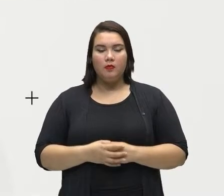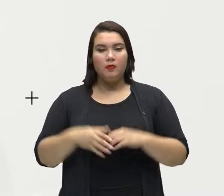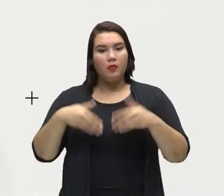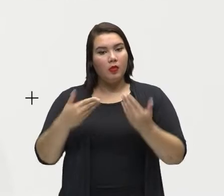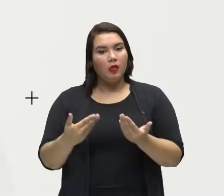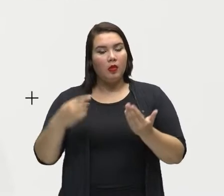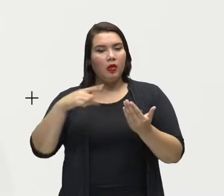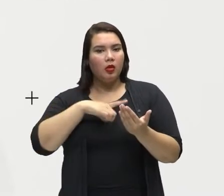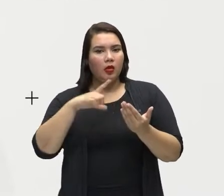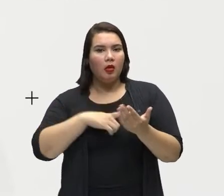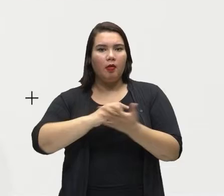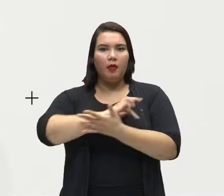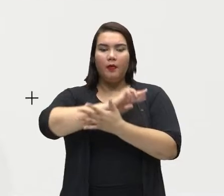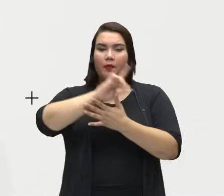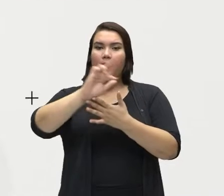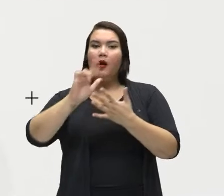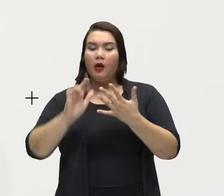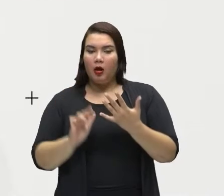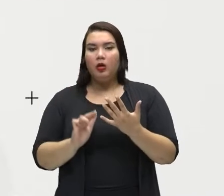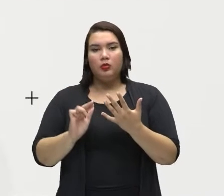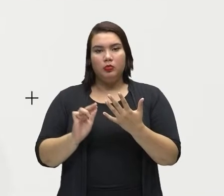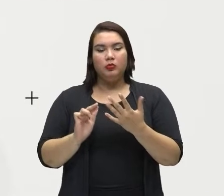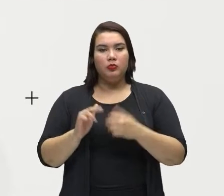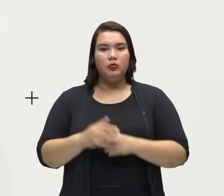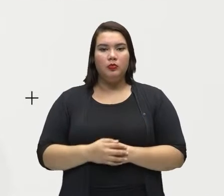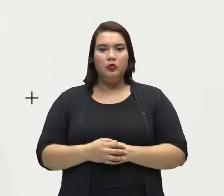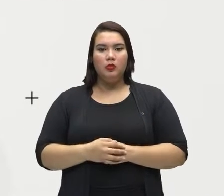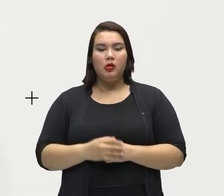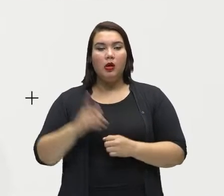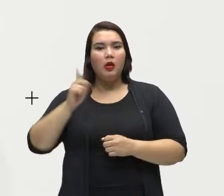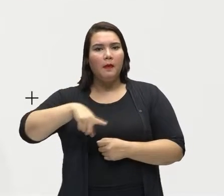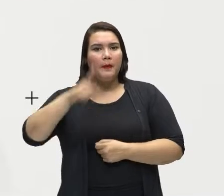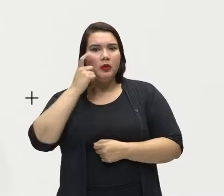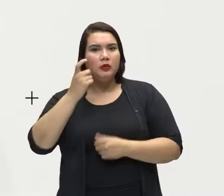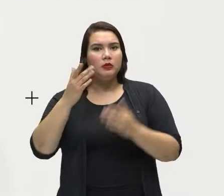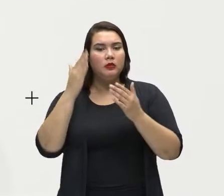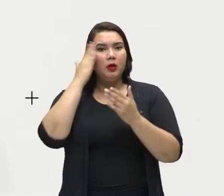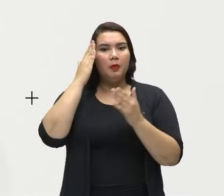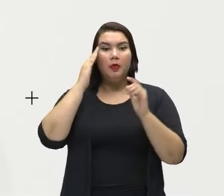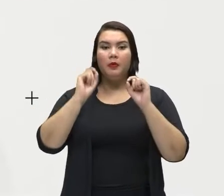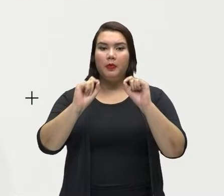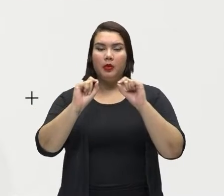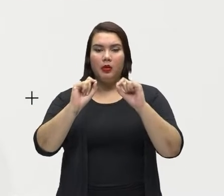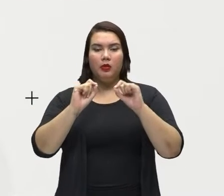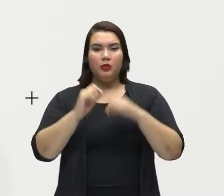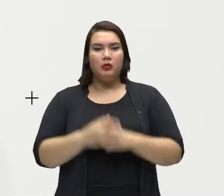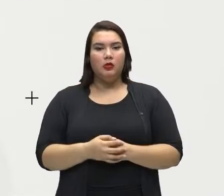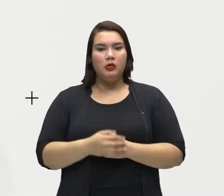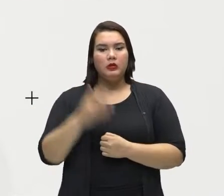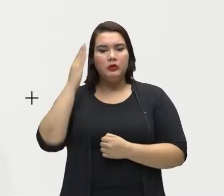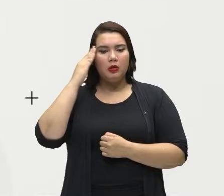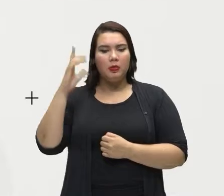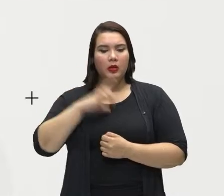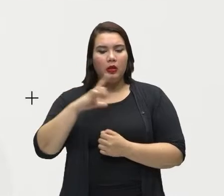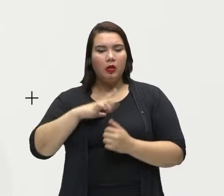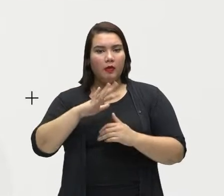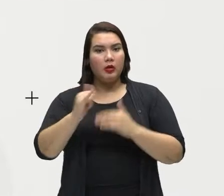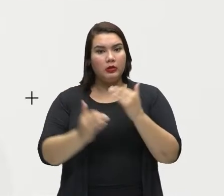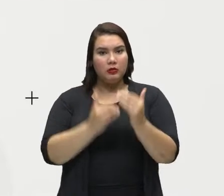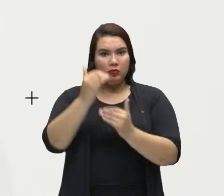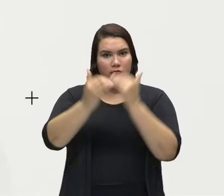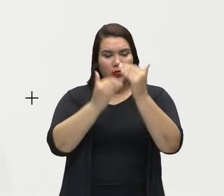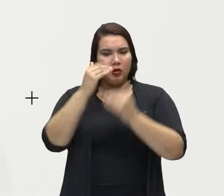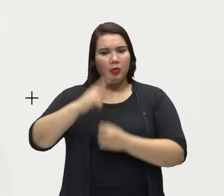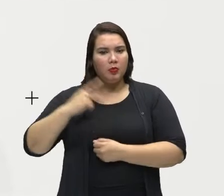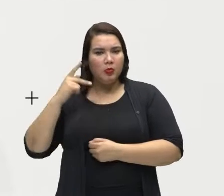a gente vai ter vários reinos. E o interessante é que aqui a gente vai ter impérios que vão desenvolver um poder